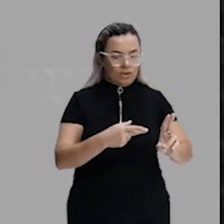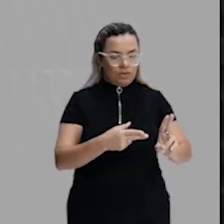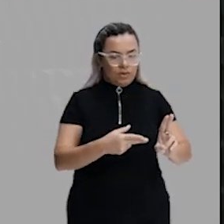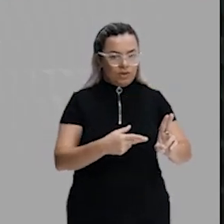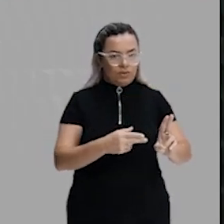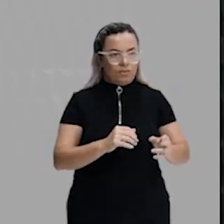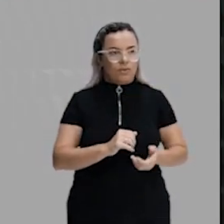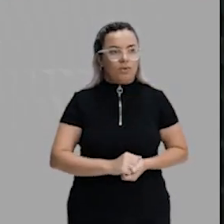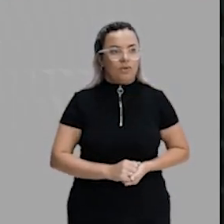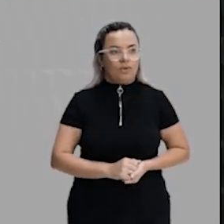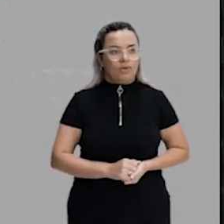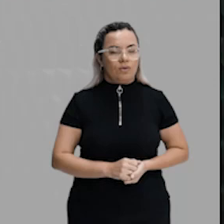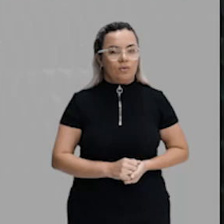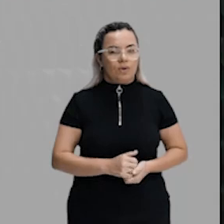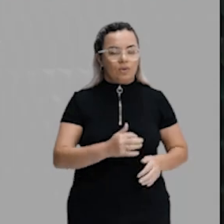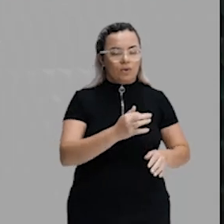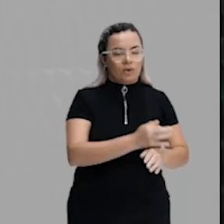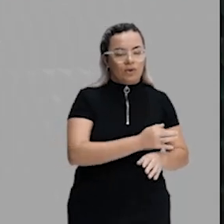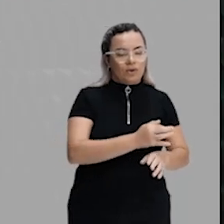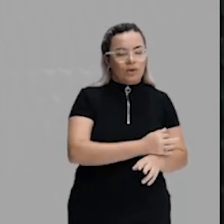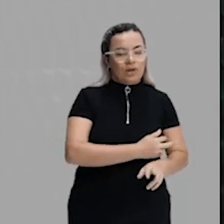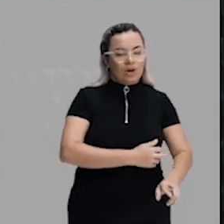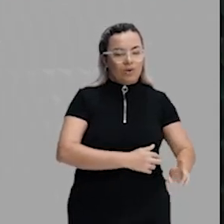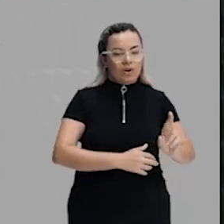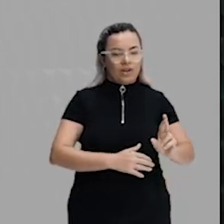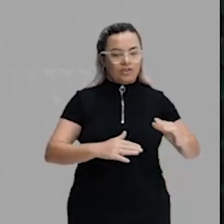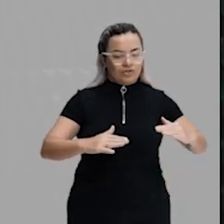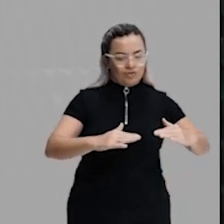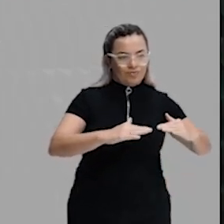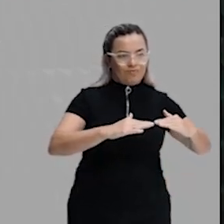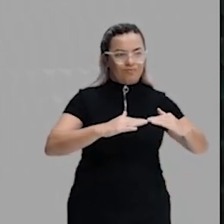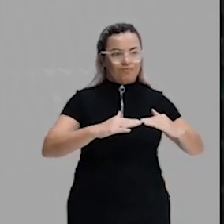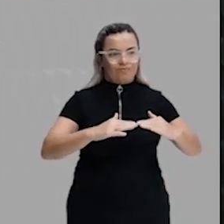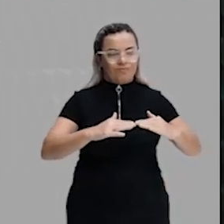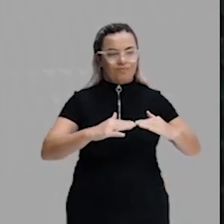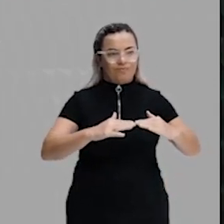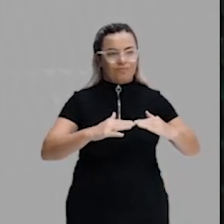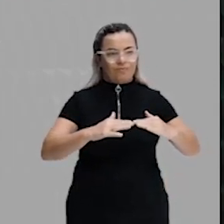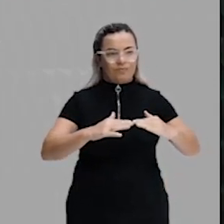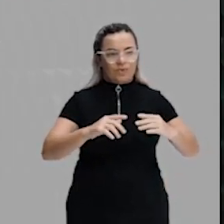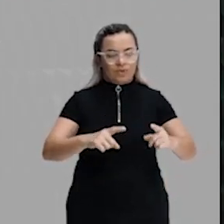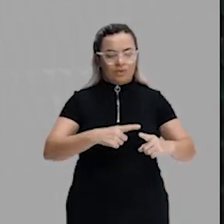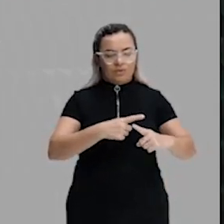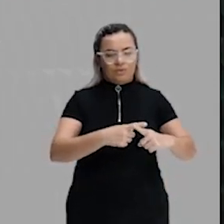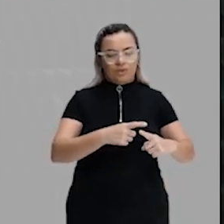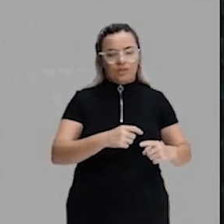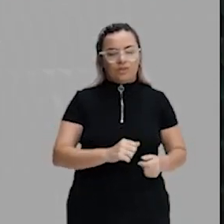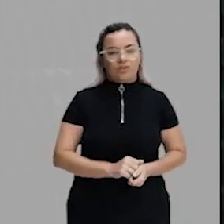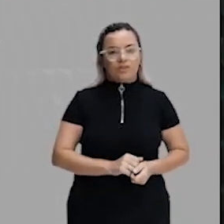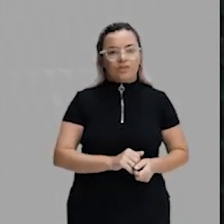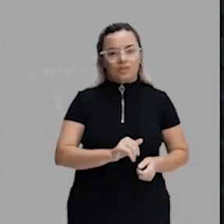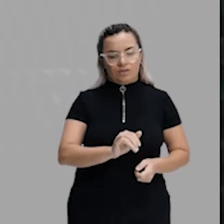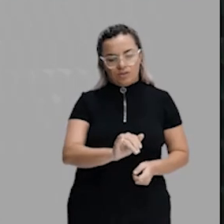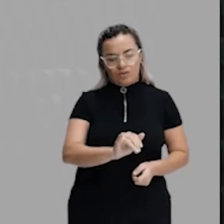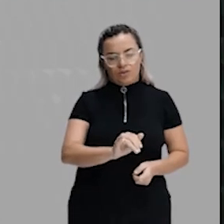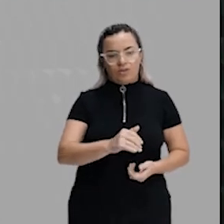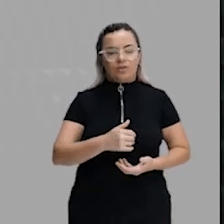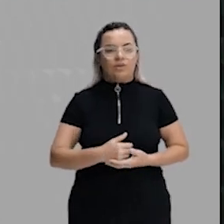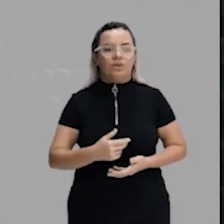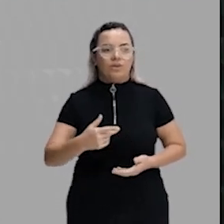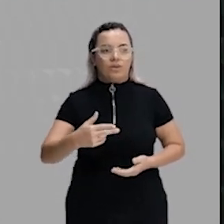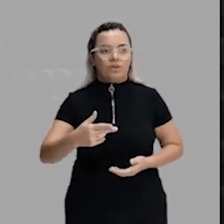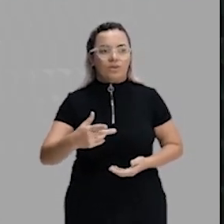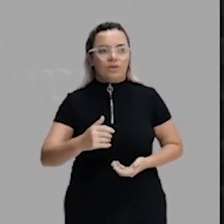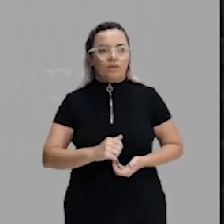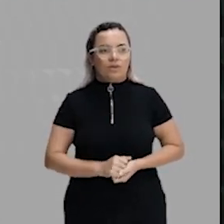equivalente vezes a corrente. Certo? Quem vai ser a DDP1? Vai